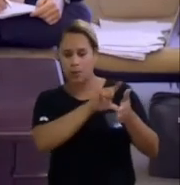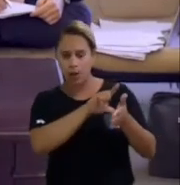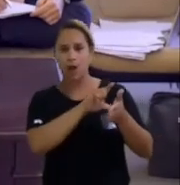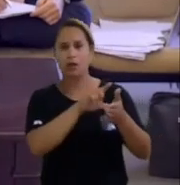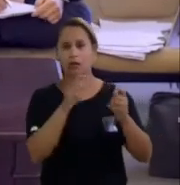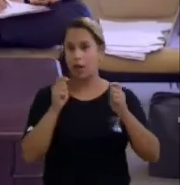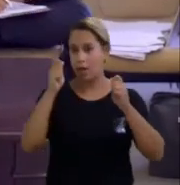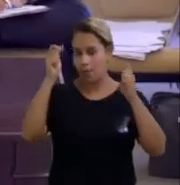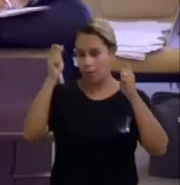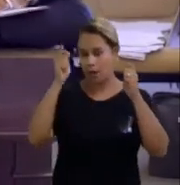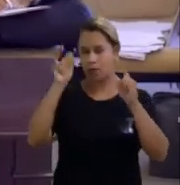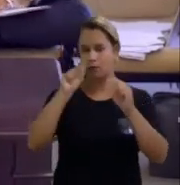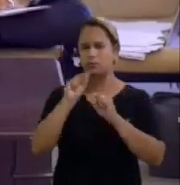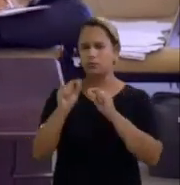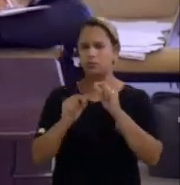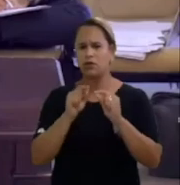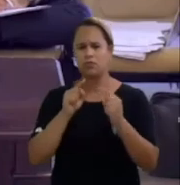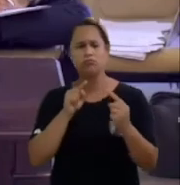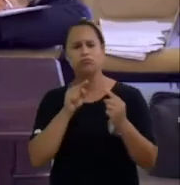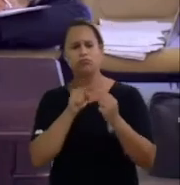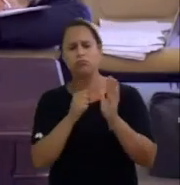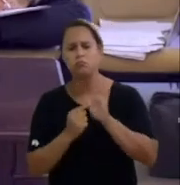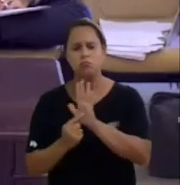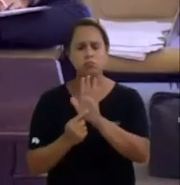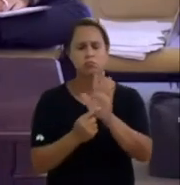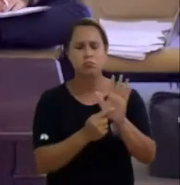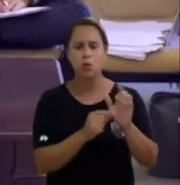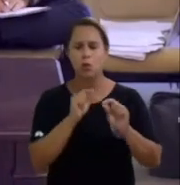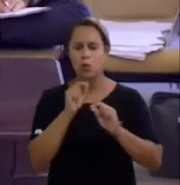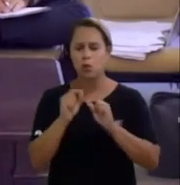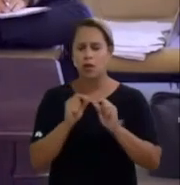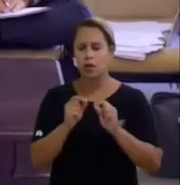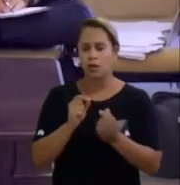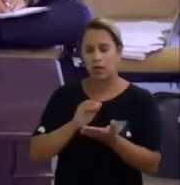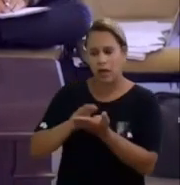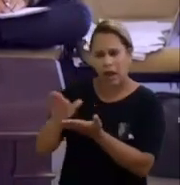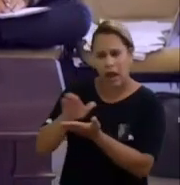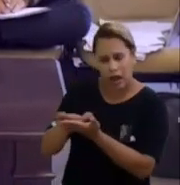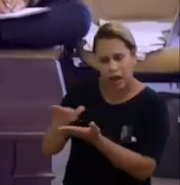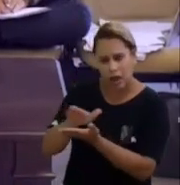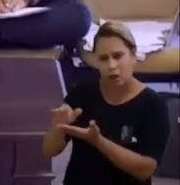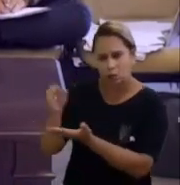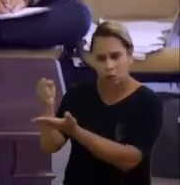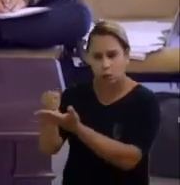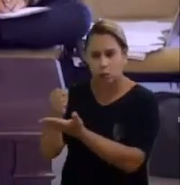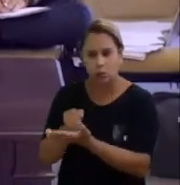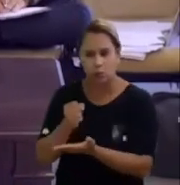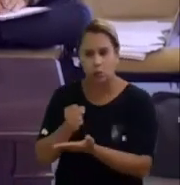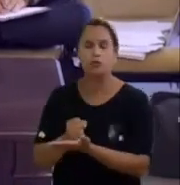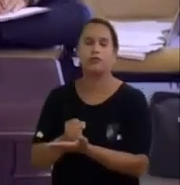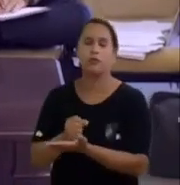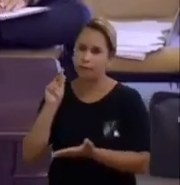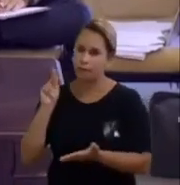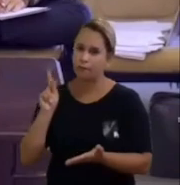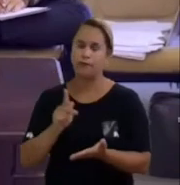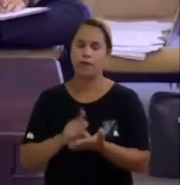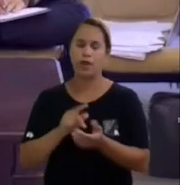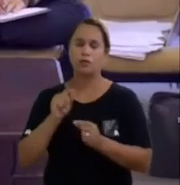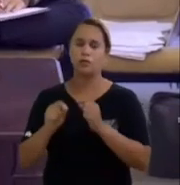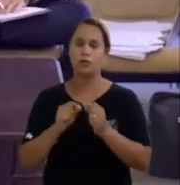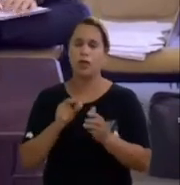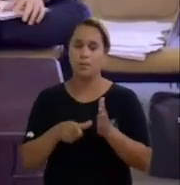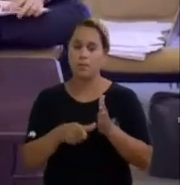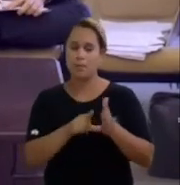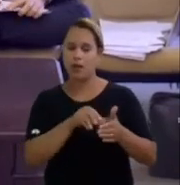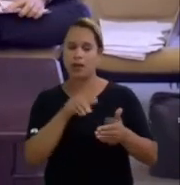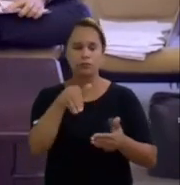os indícios de que o gasto com uma contratação foi de fato para a pré-campanha, quando ela salta de uma pré-campanha para a campanha